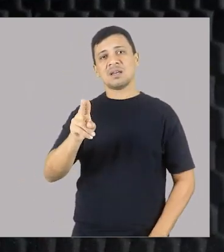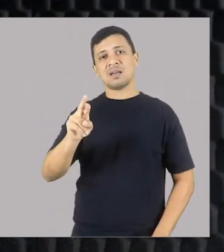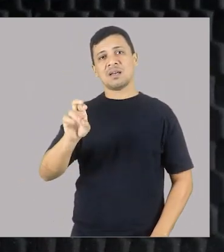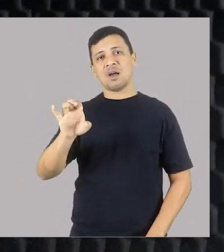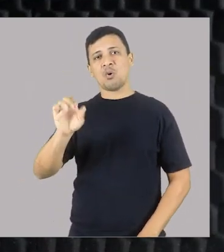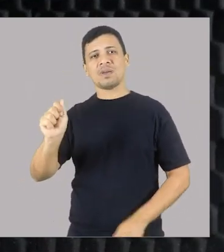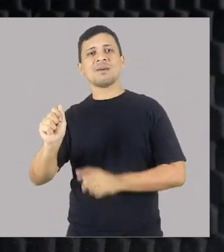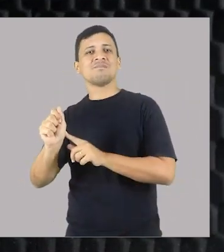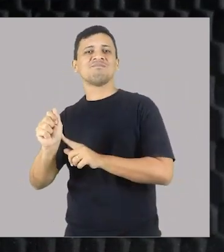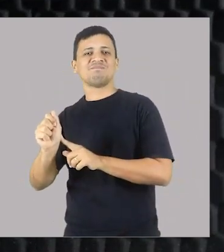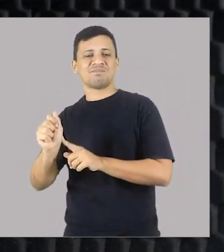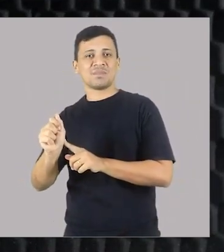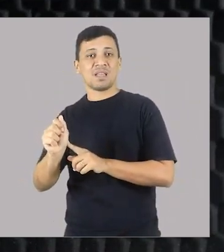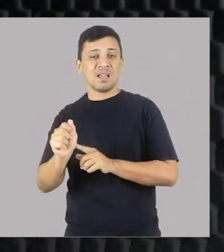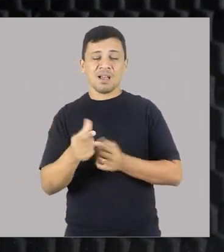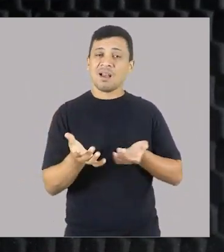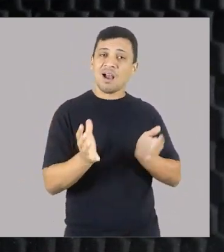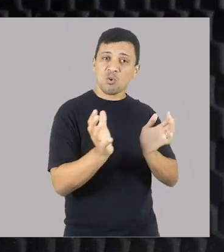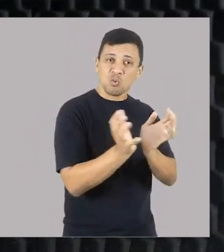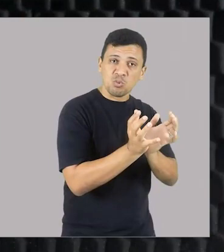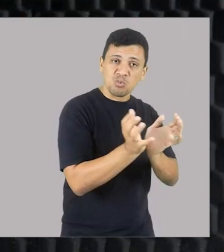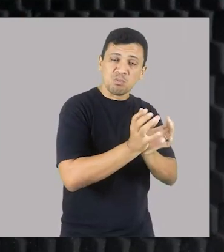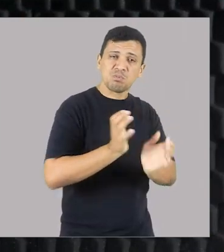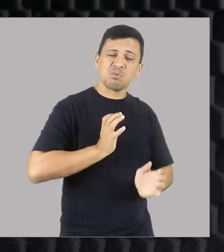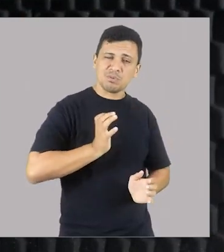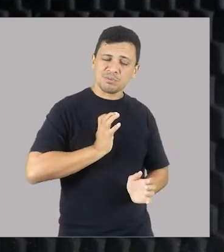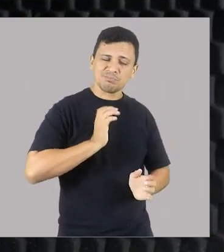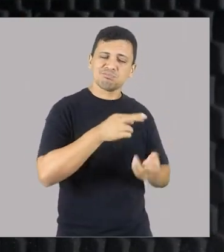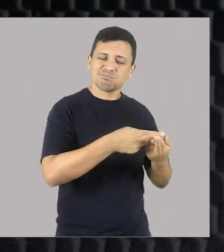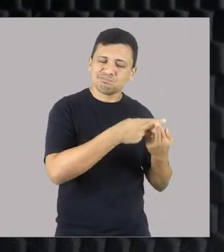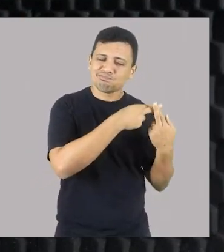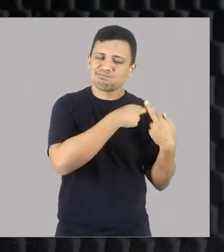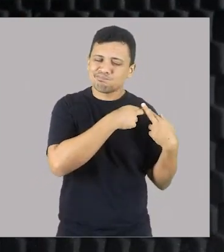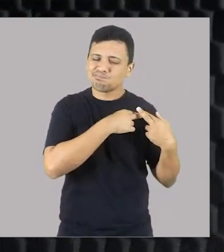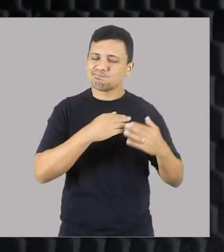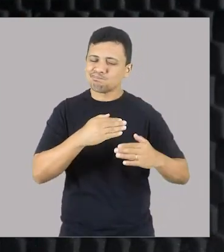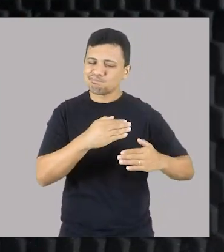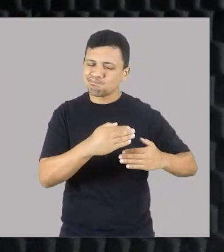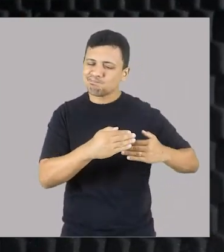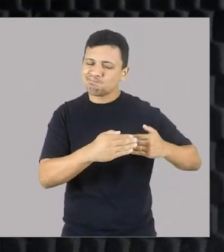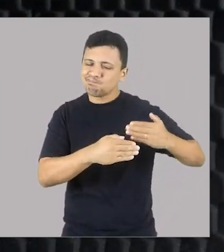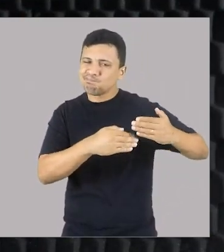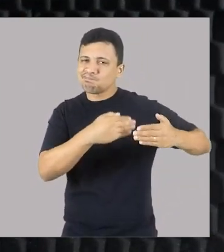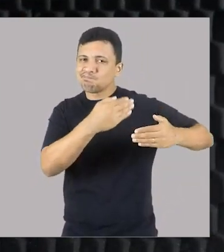processo, principalmente aquelas elites escravagistas que tinham em mente,